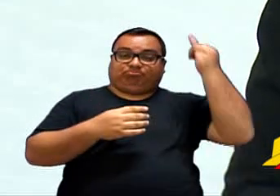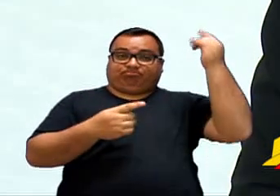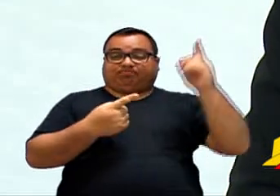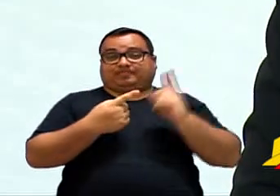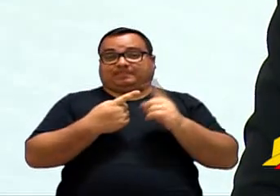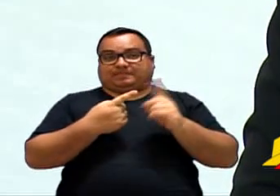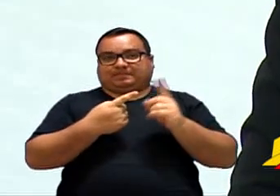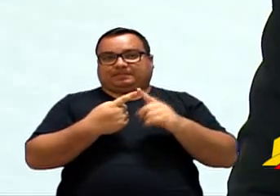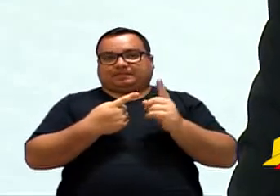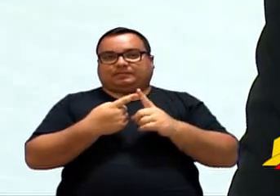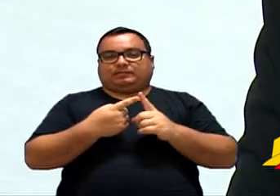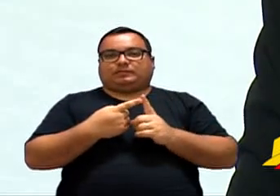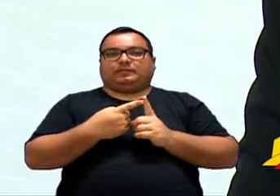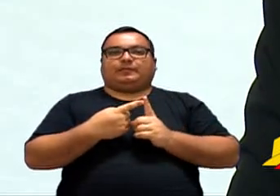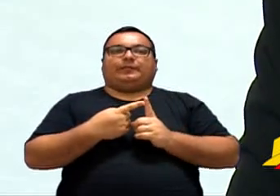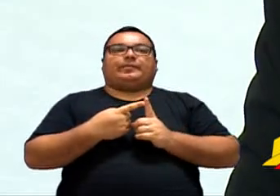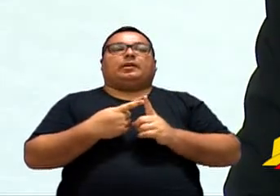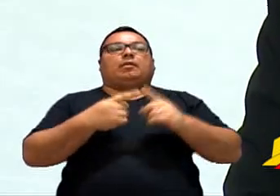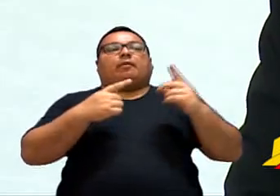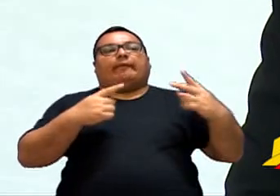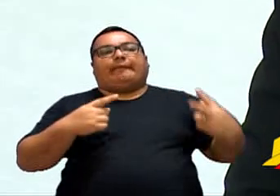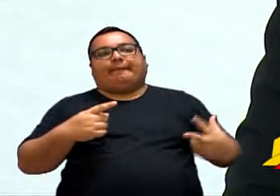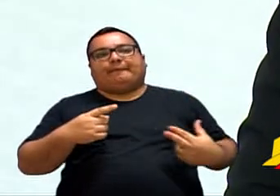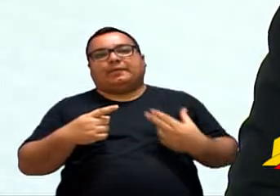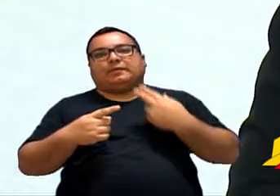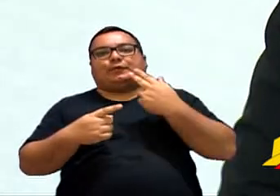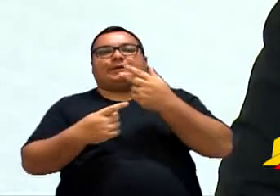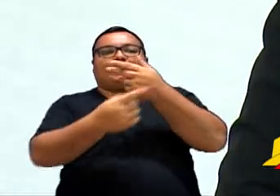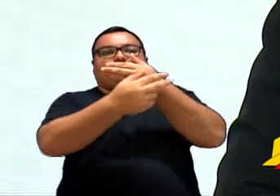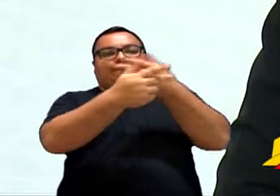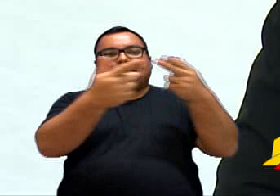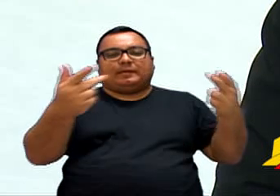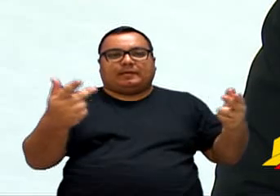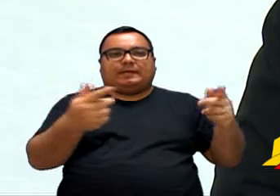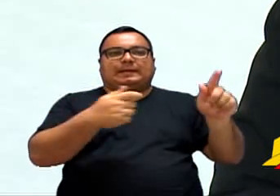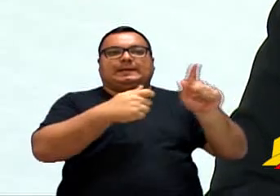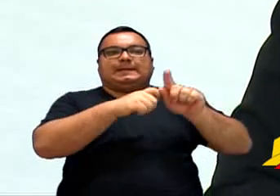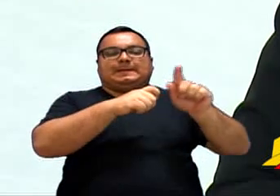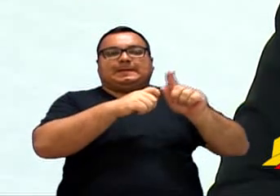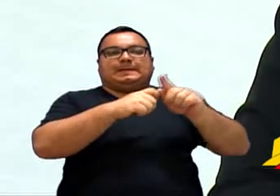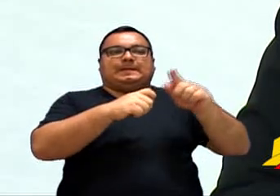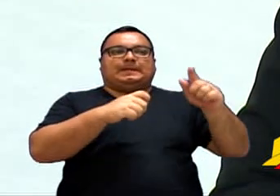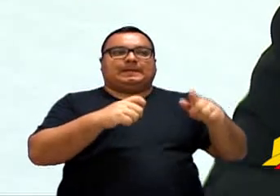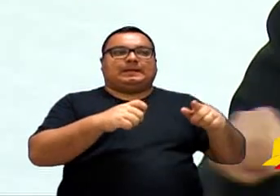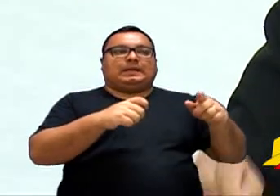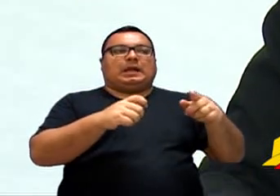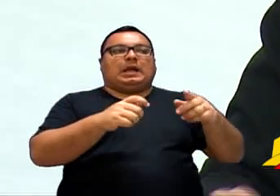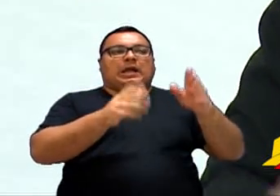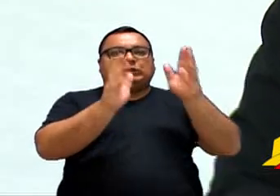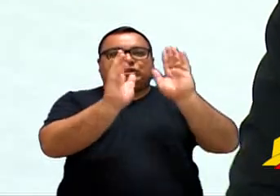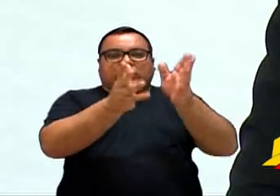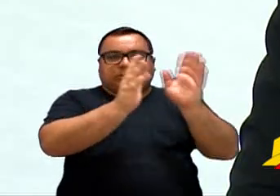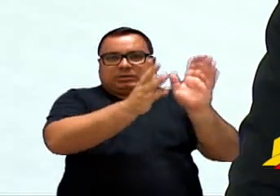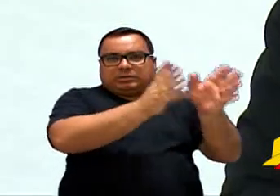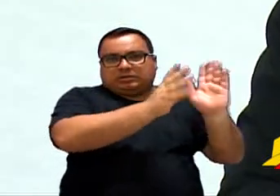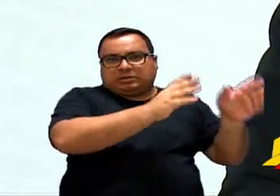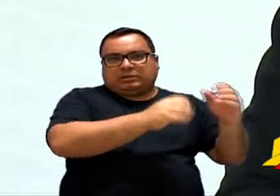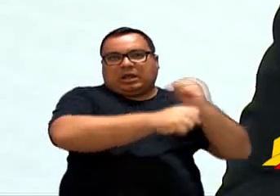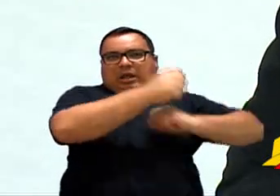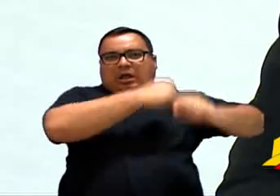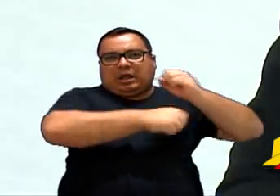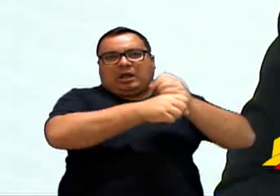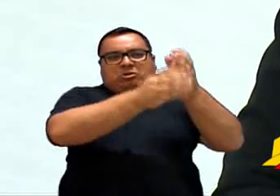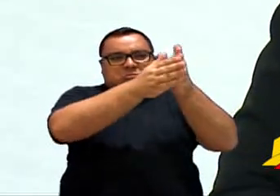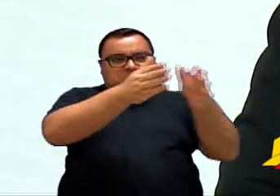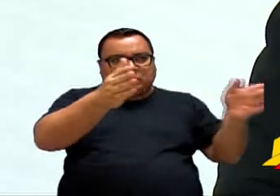a quantidade de procedimento cirúrgico ginecológico realizado no último período anual, quais